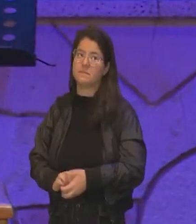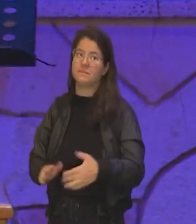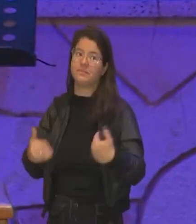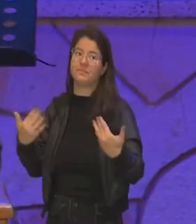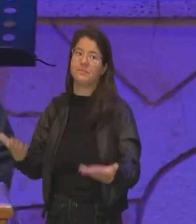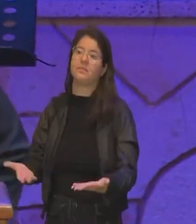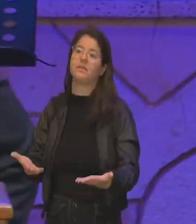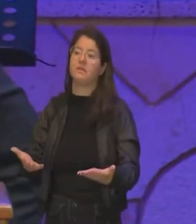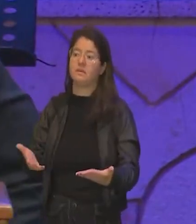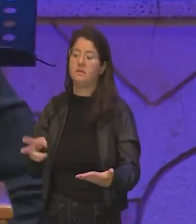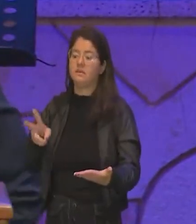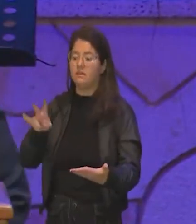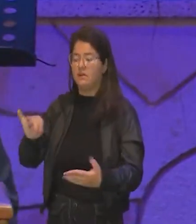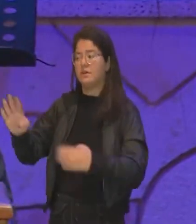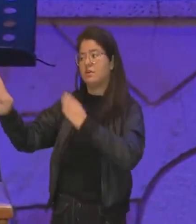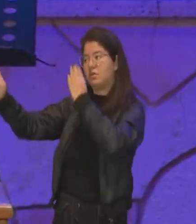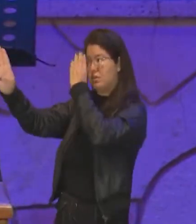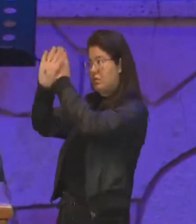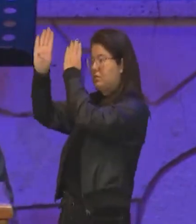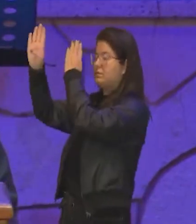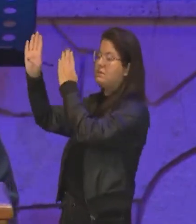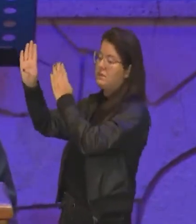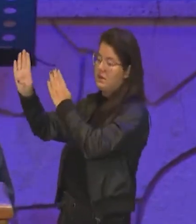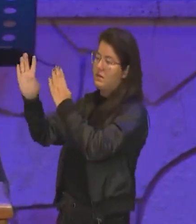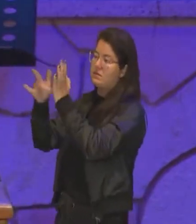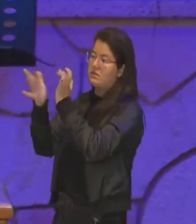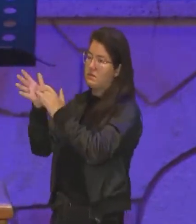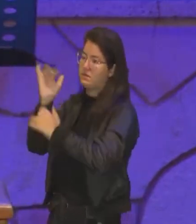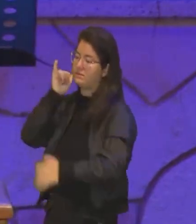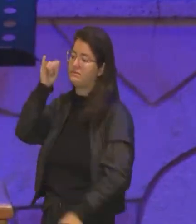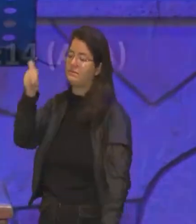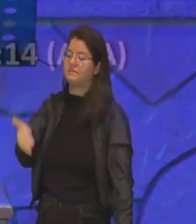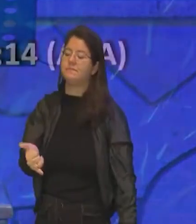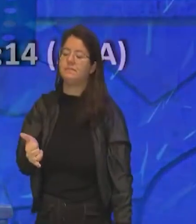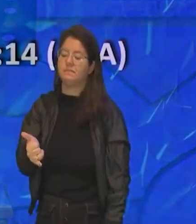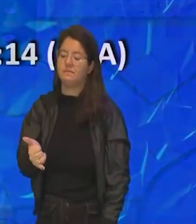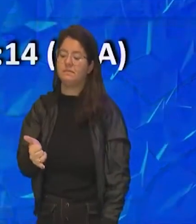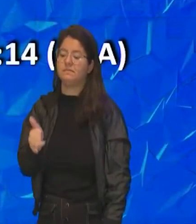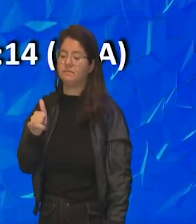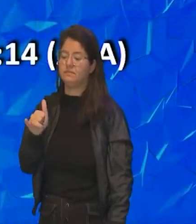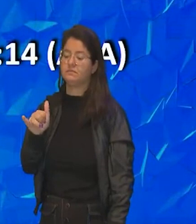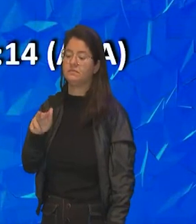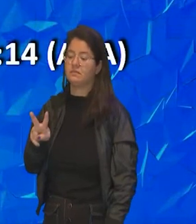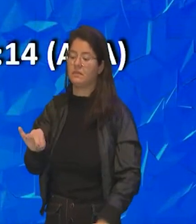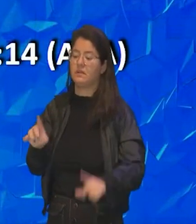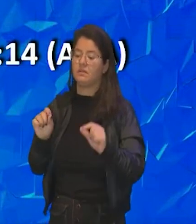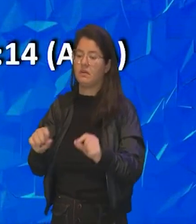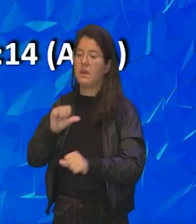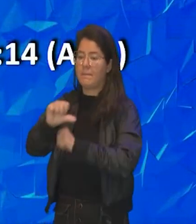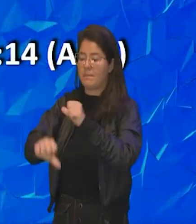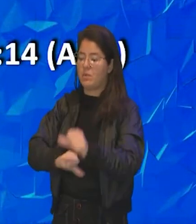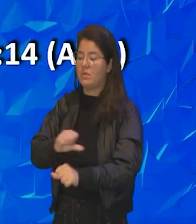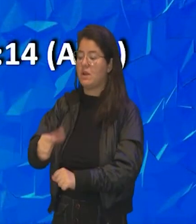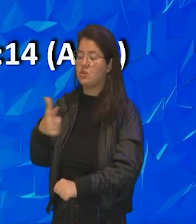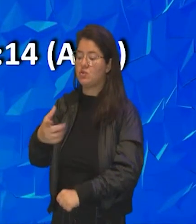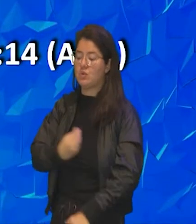Serei achado de vós, diz o Senhor, e farei mudar a vossa sorte.